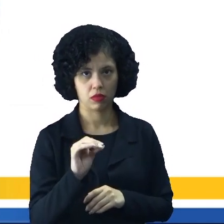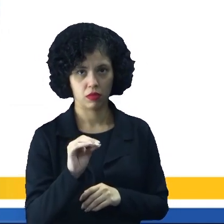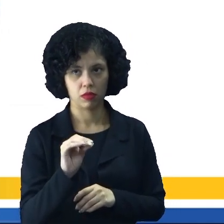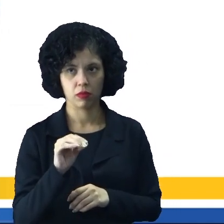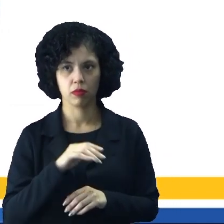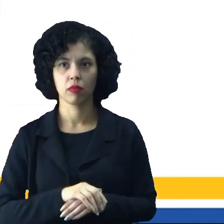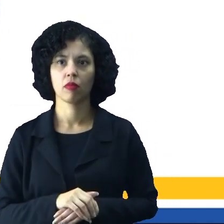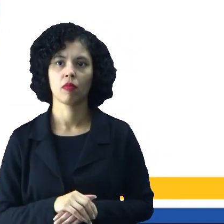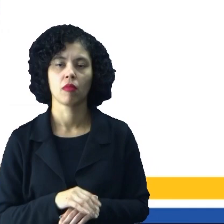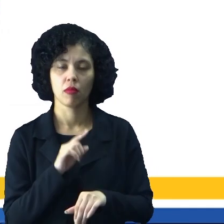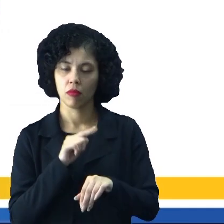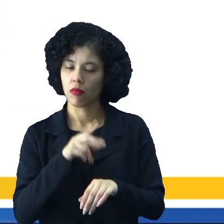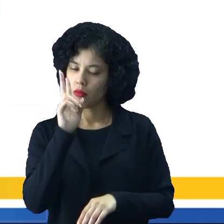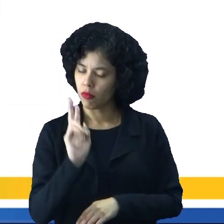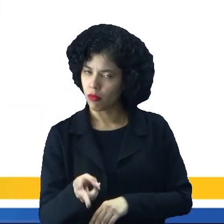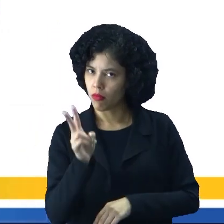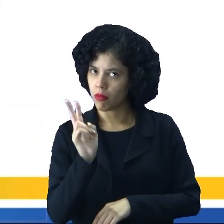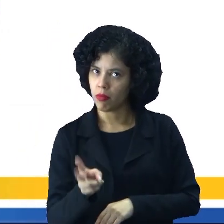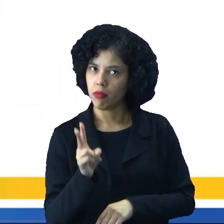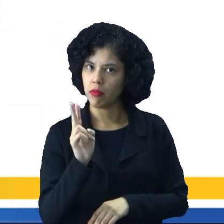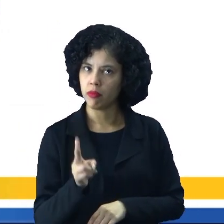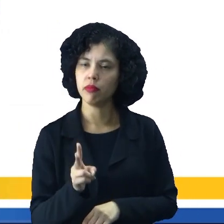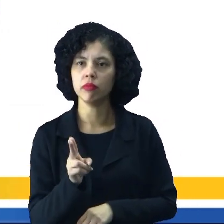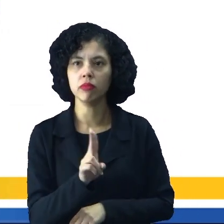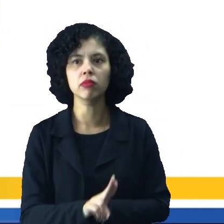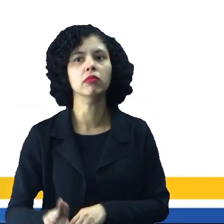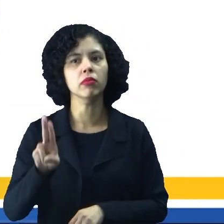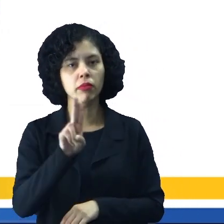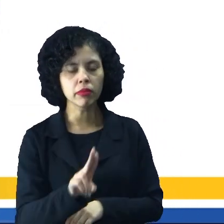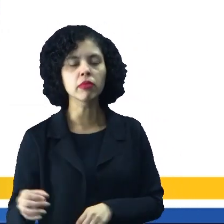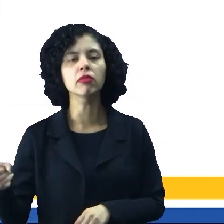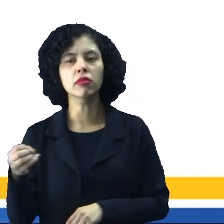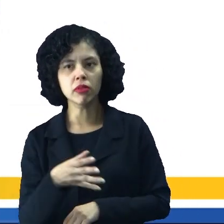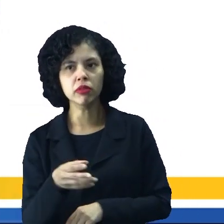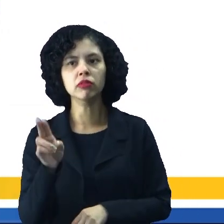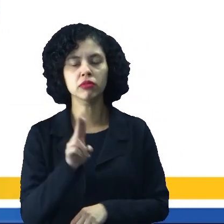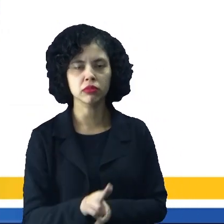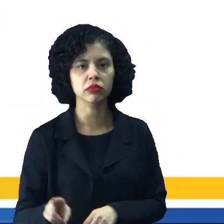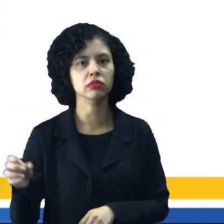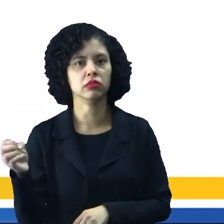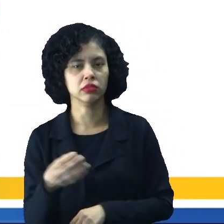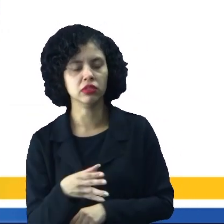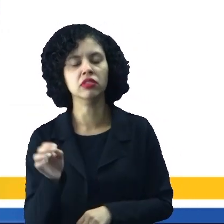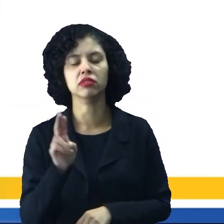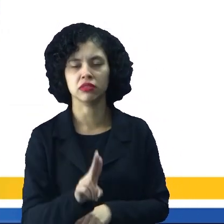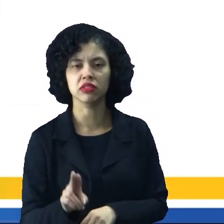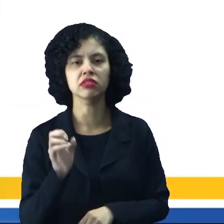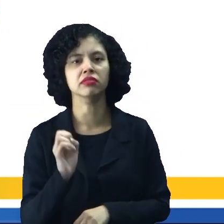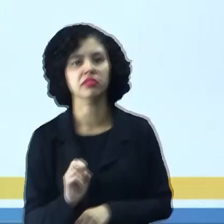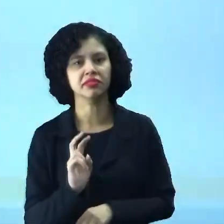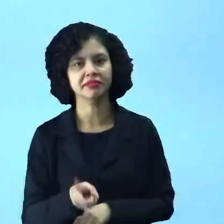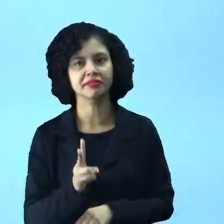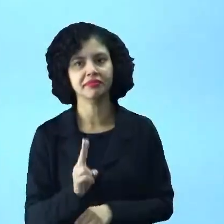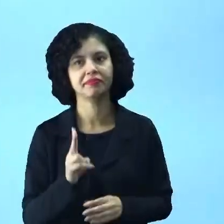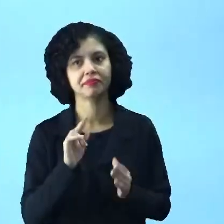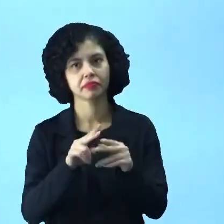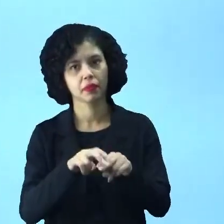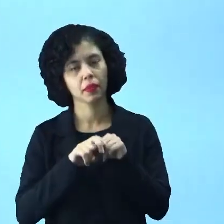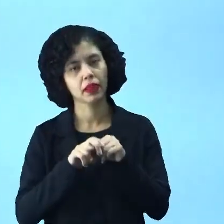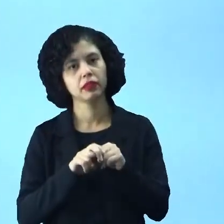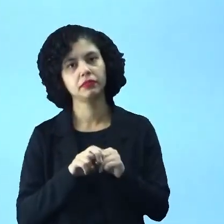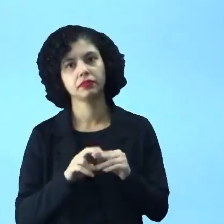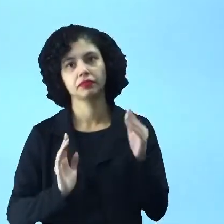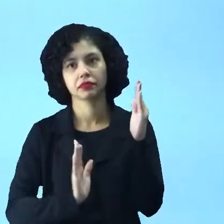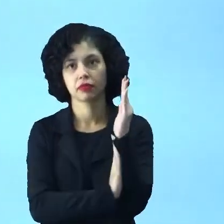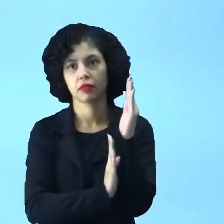gástrico. O tempo inteiro esse suco está se renovando, né? Tem uma renovação constante. Por isso que as paredes do estômago elas